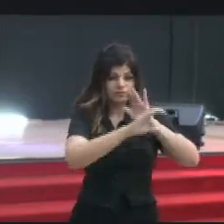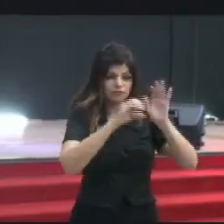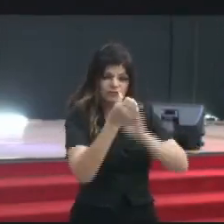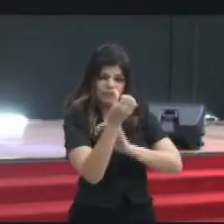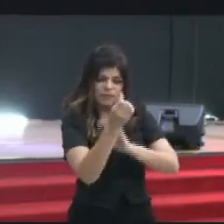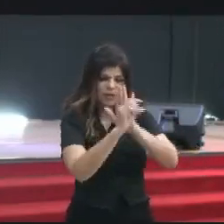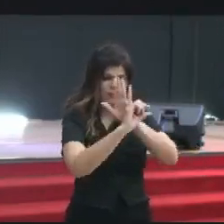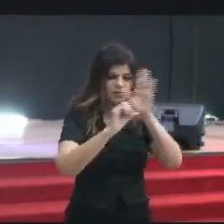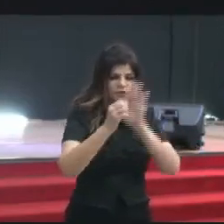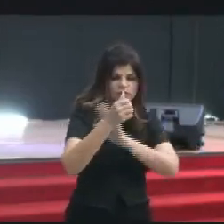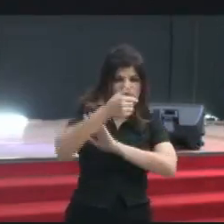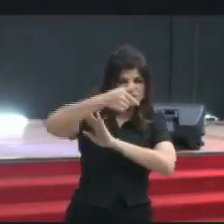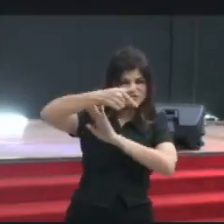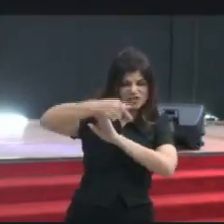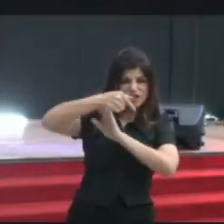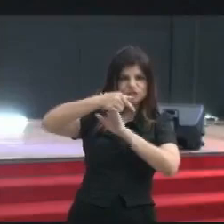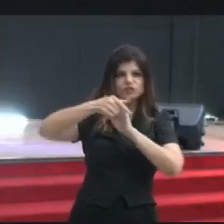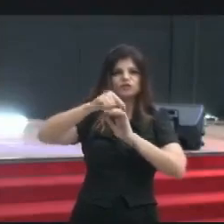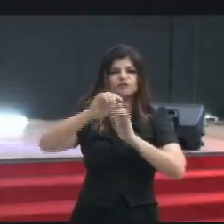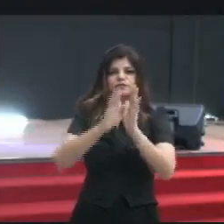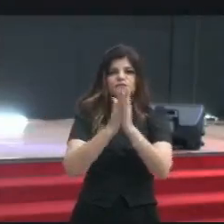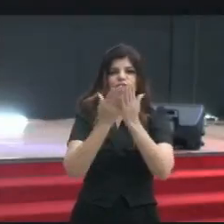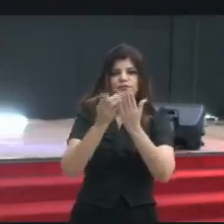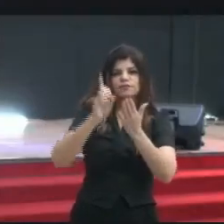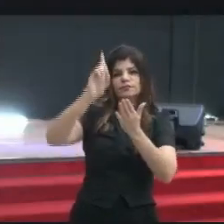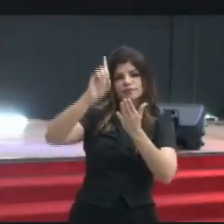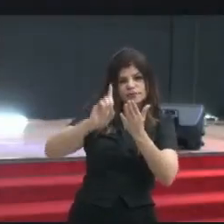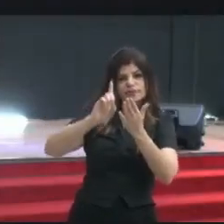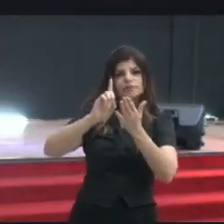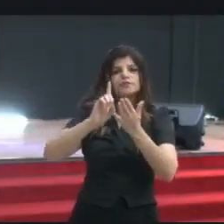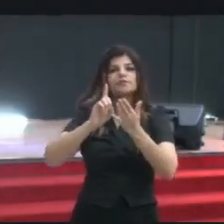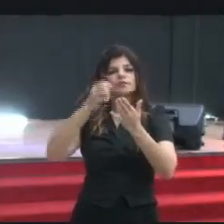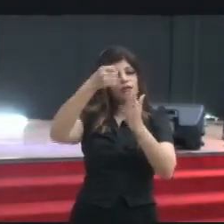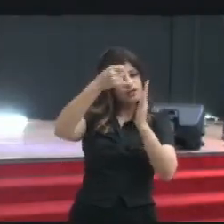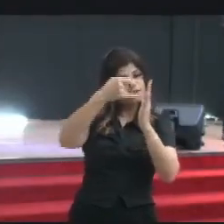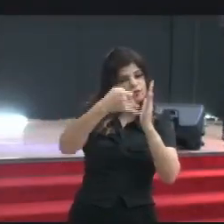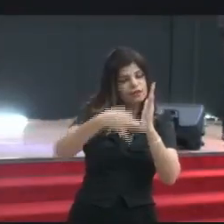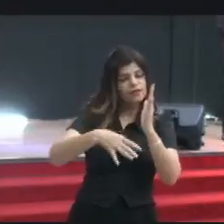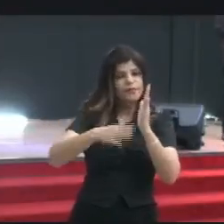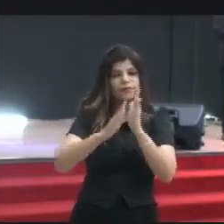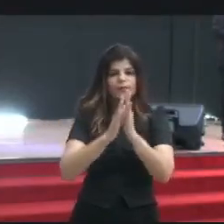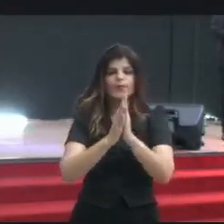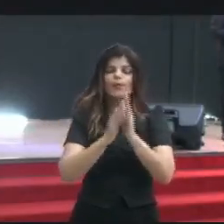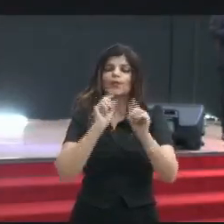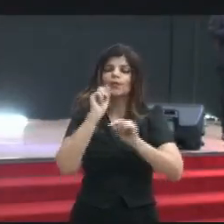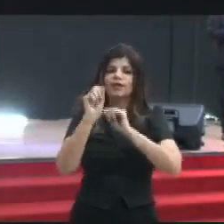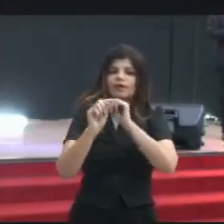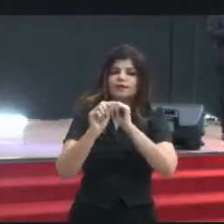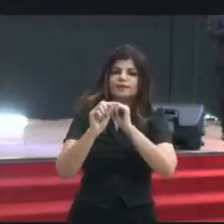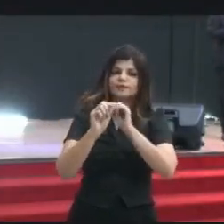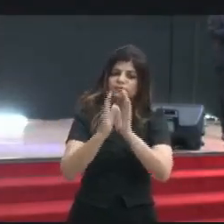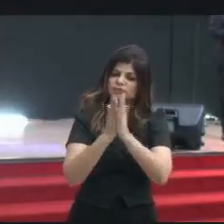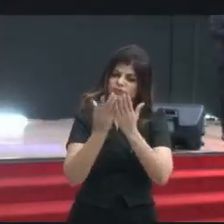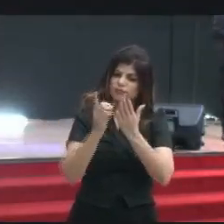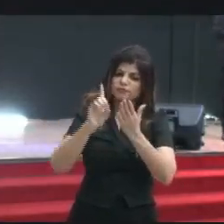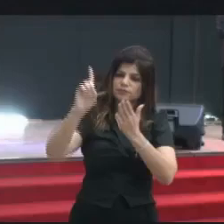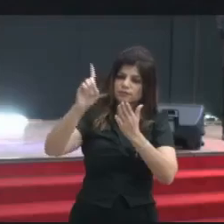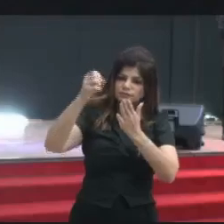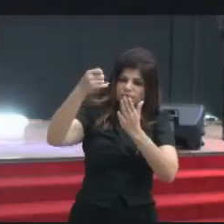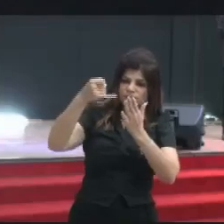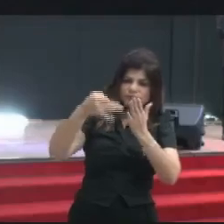6, versículo 7, a Bíblia diz assim: a palavra de Deus